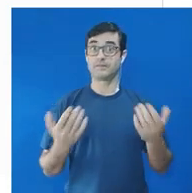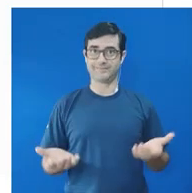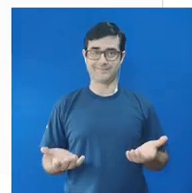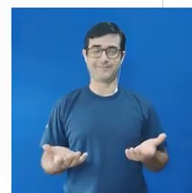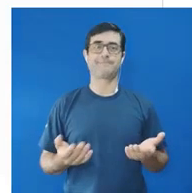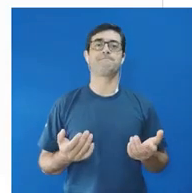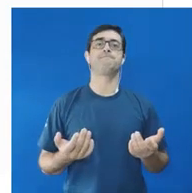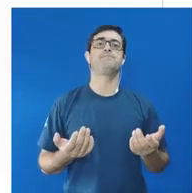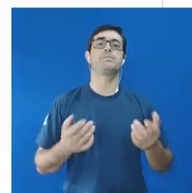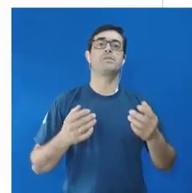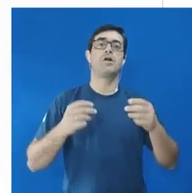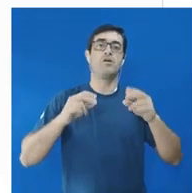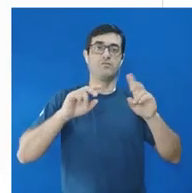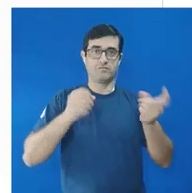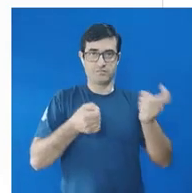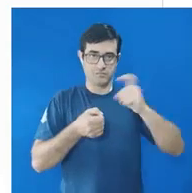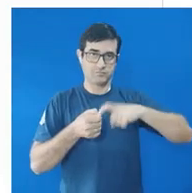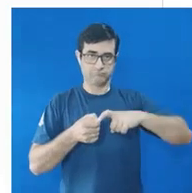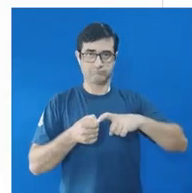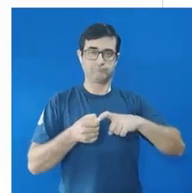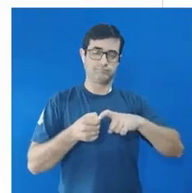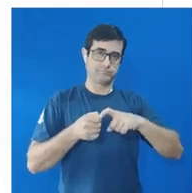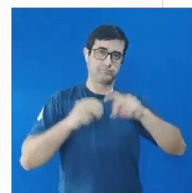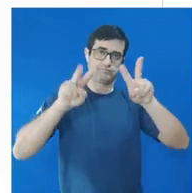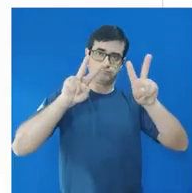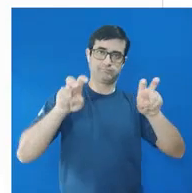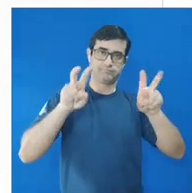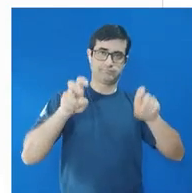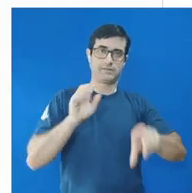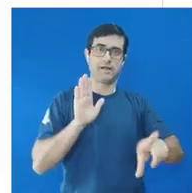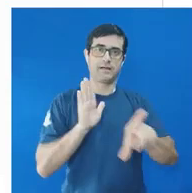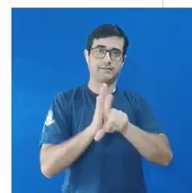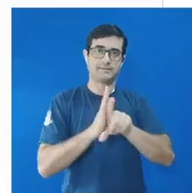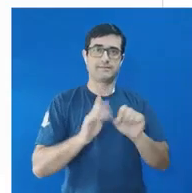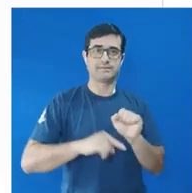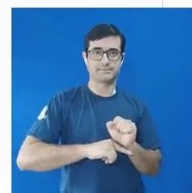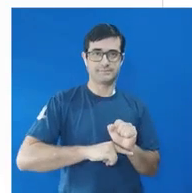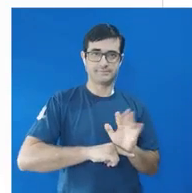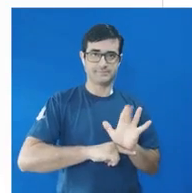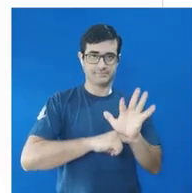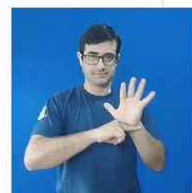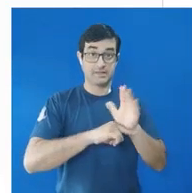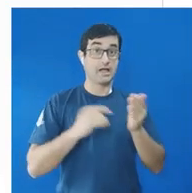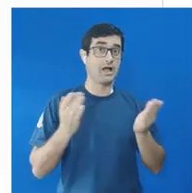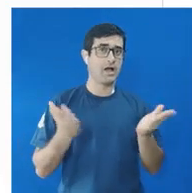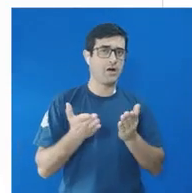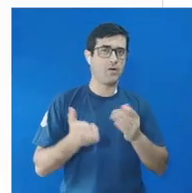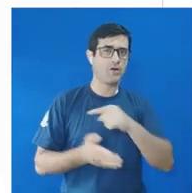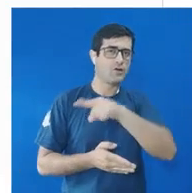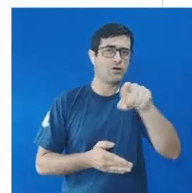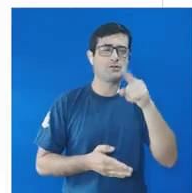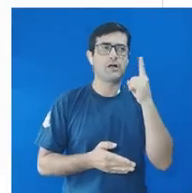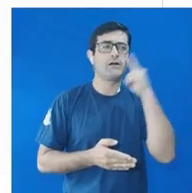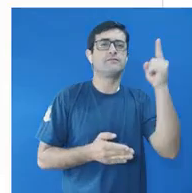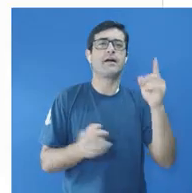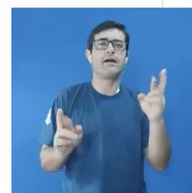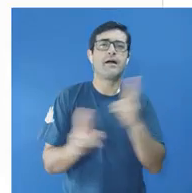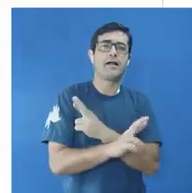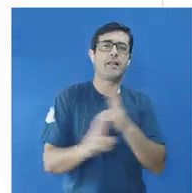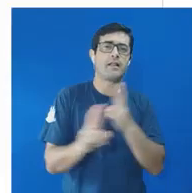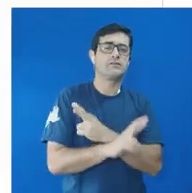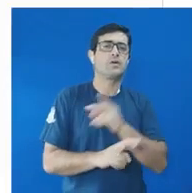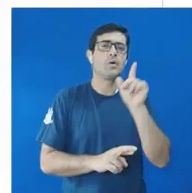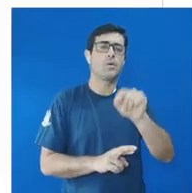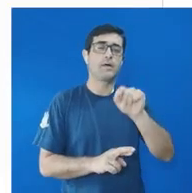Então, pessoal, voltando, né, falando sobre as leis dos gases, agora a gente vai